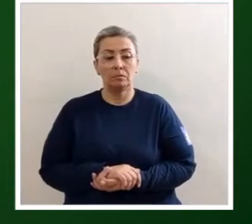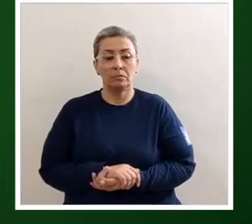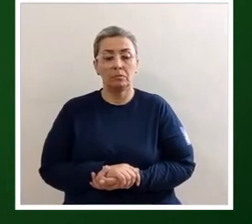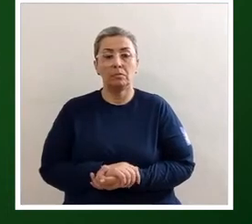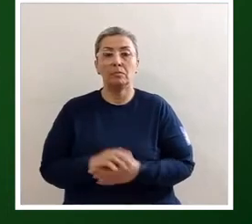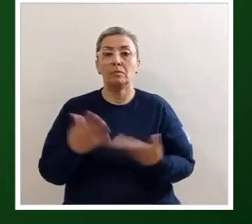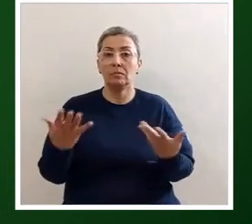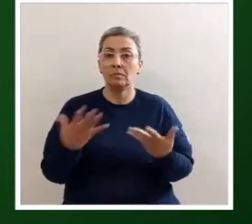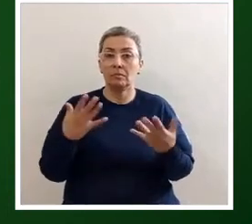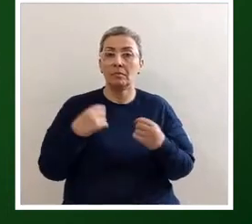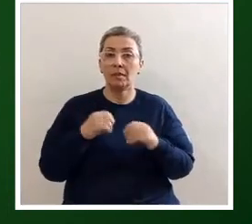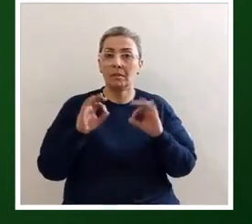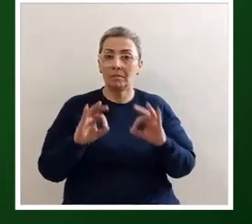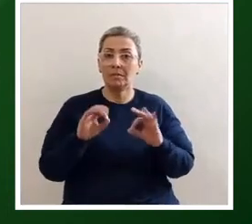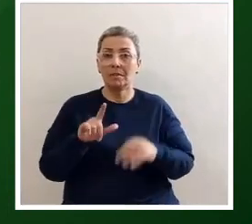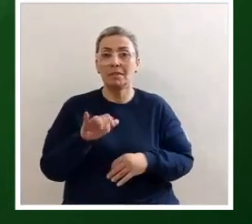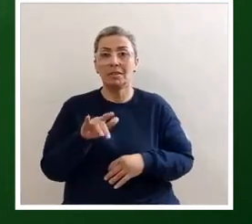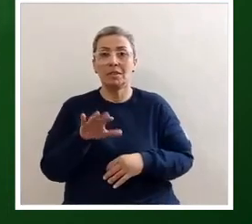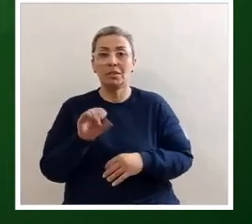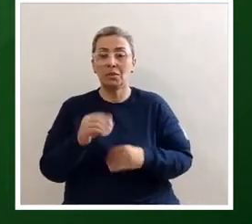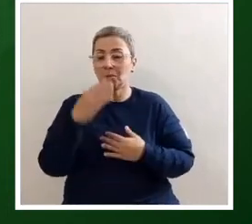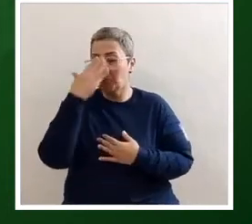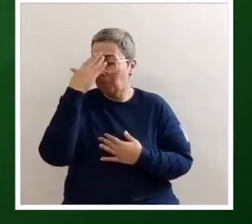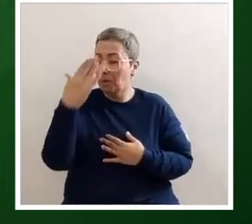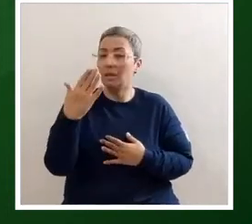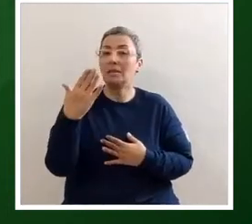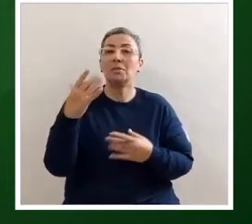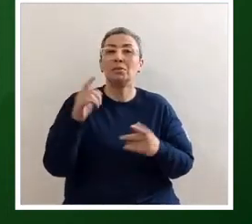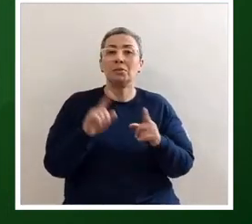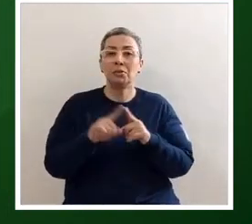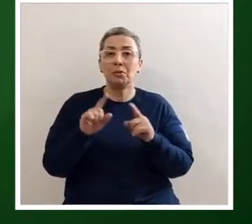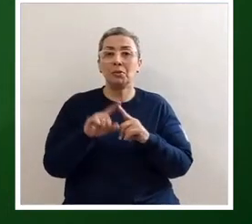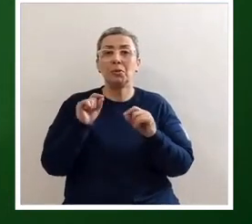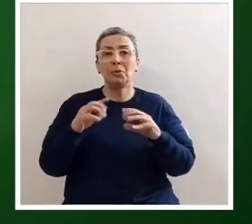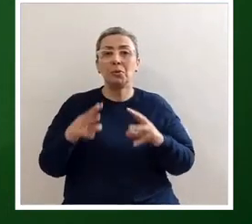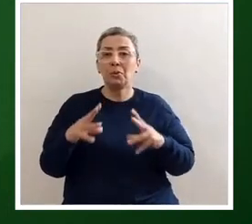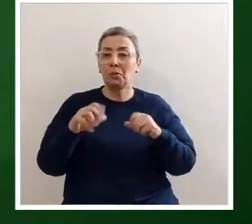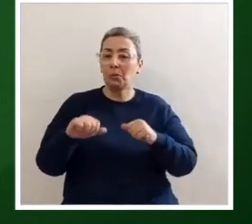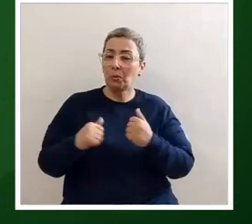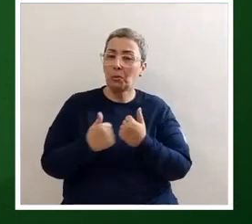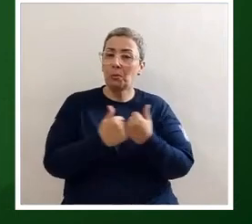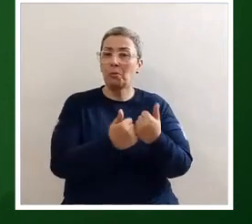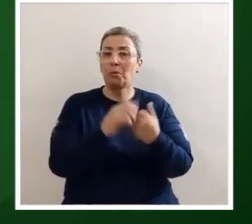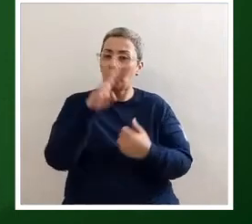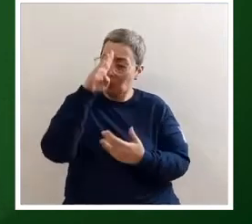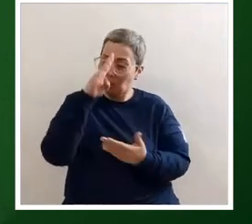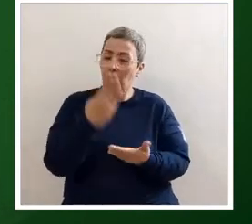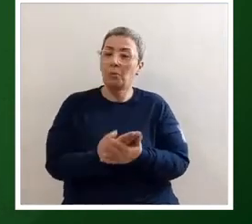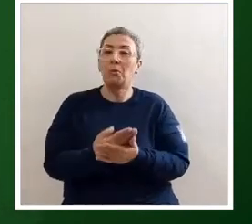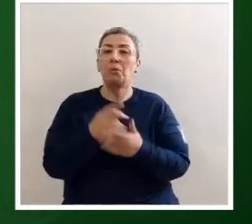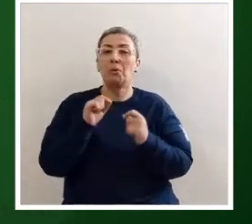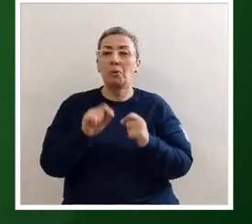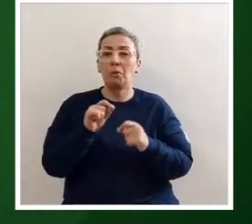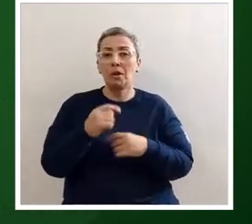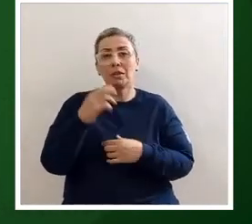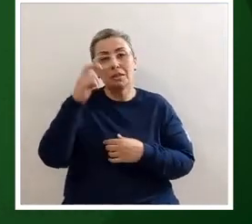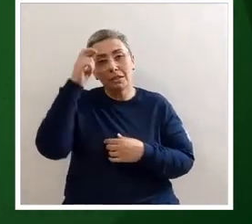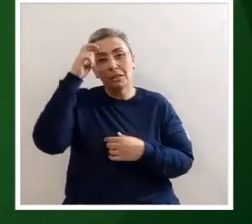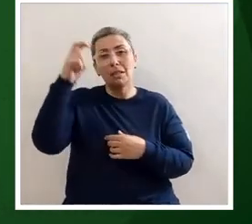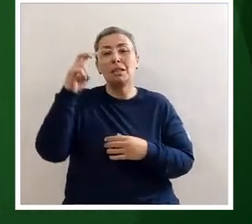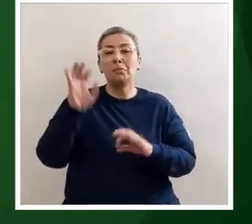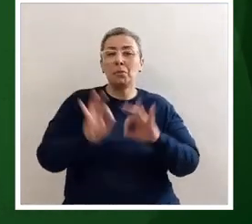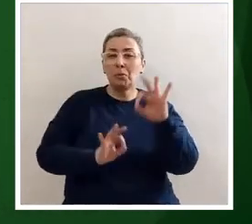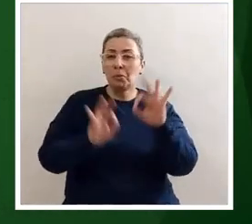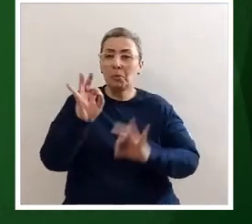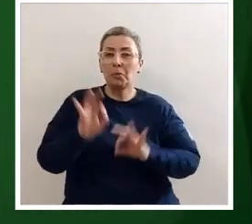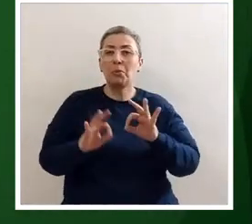isso aí Leandro Muito obrigado aí pela por todo apoio a confiança e a sábia coordenação